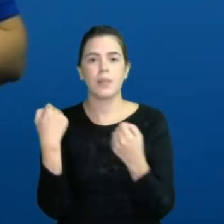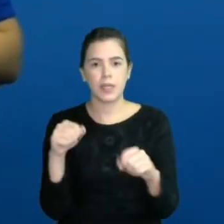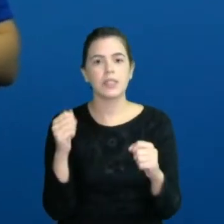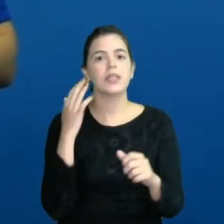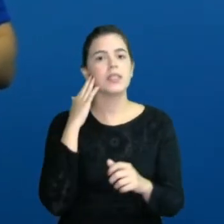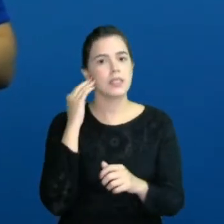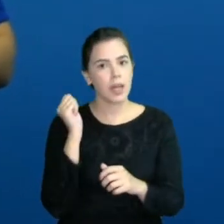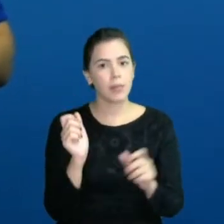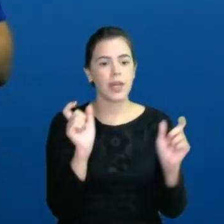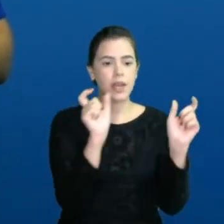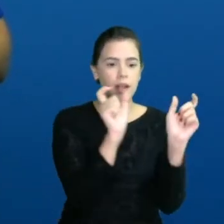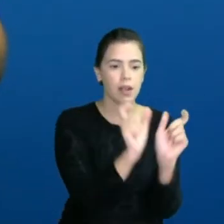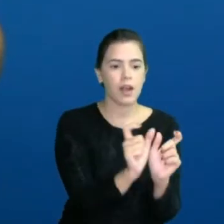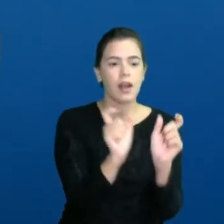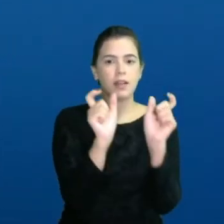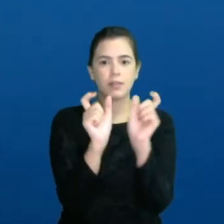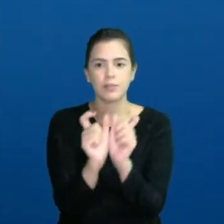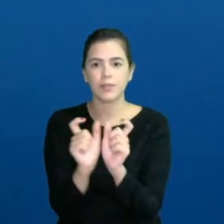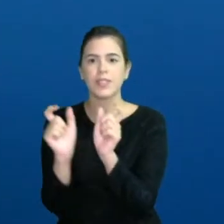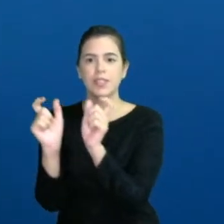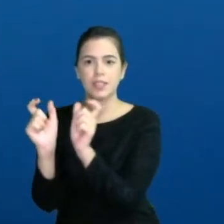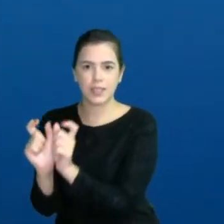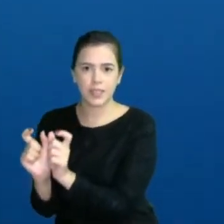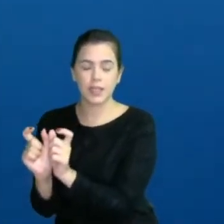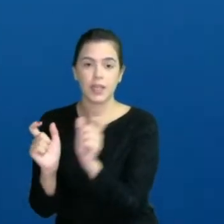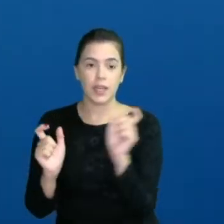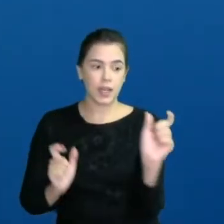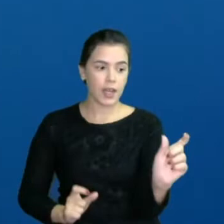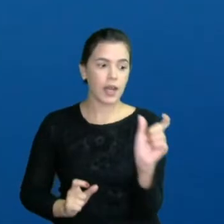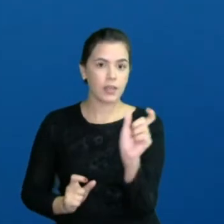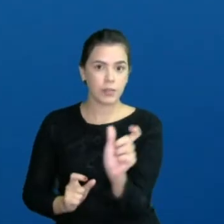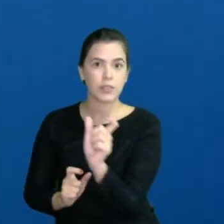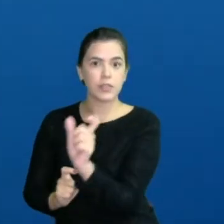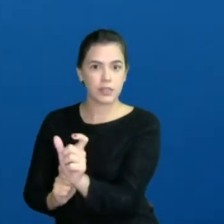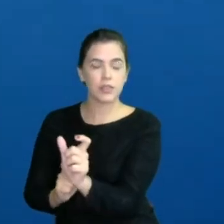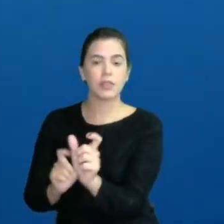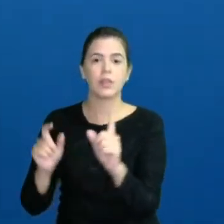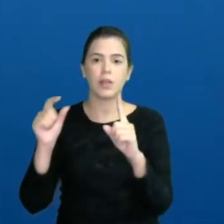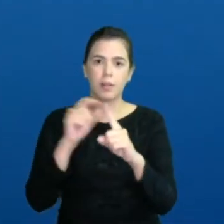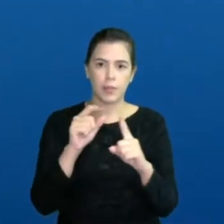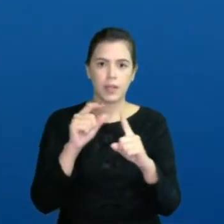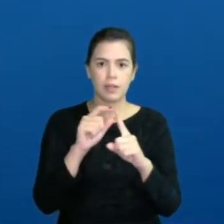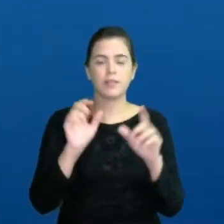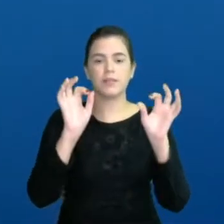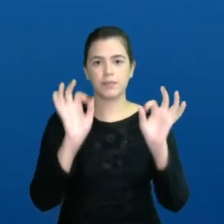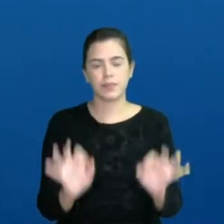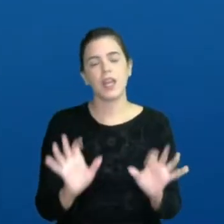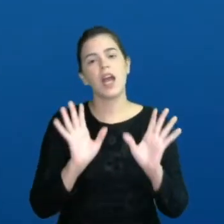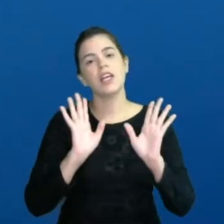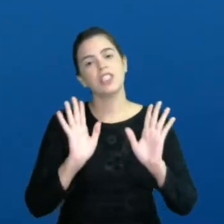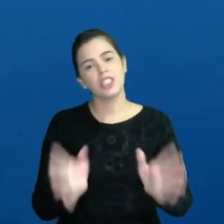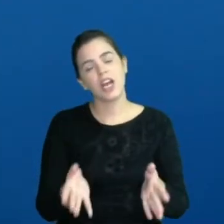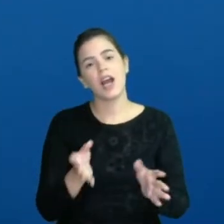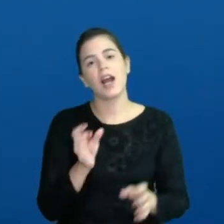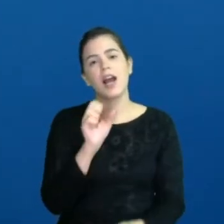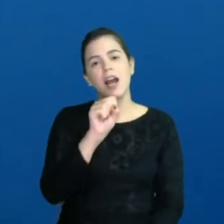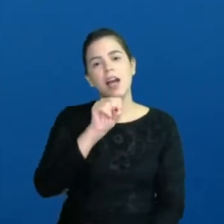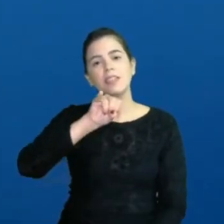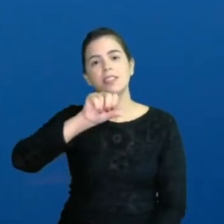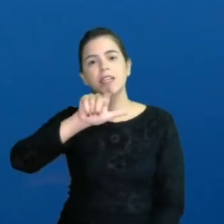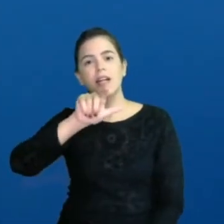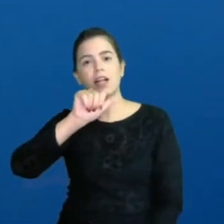pedacinho gráfico, ou seja, cada pedacinho desse que tem na palavra. Já as sílabas são